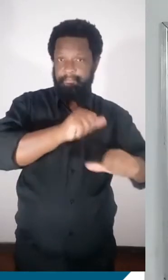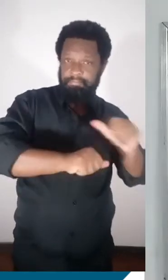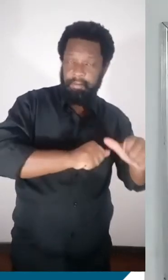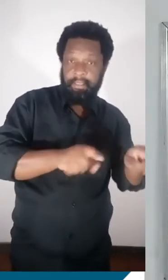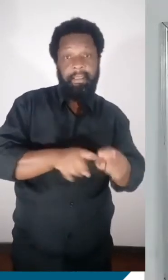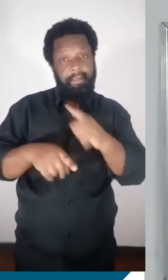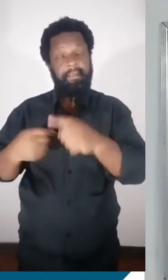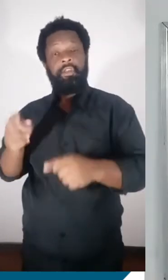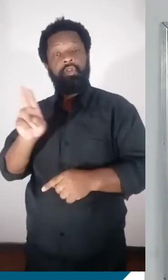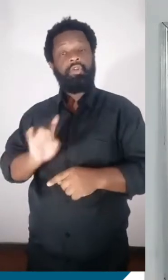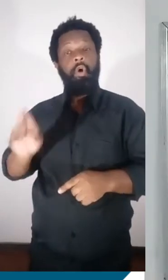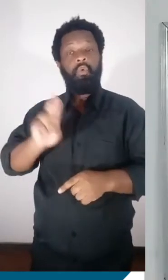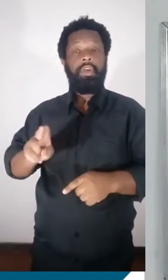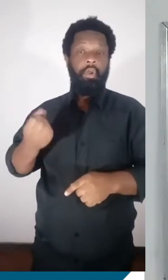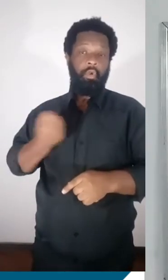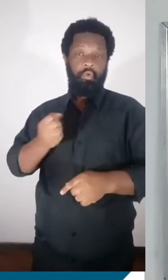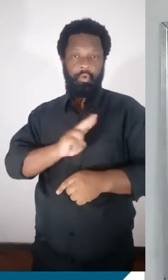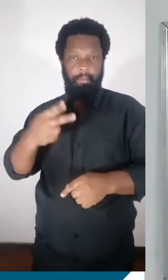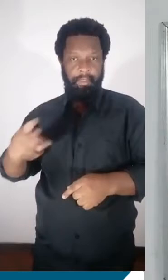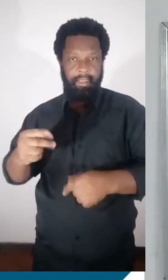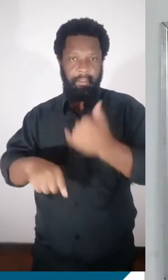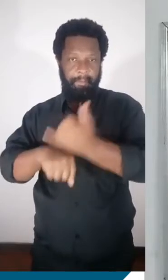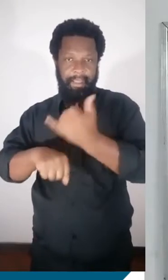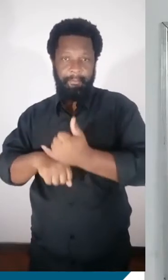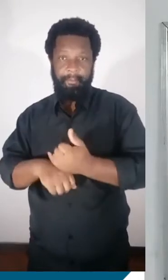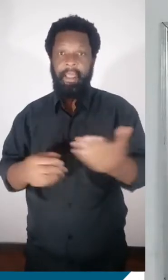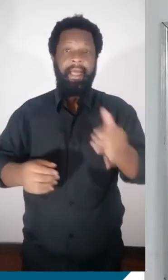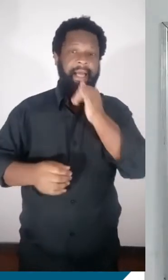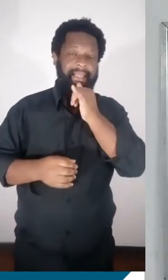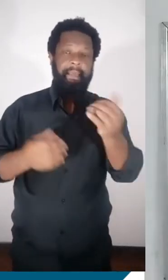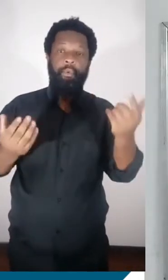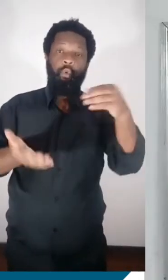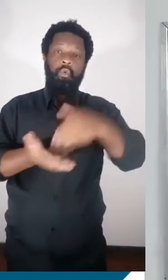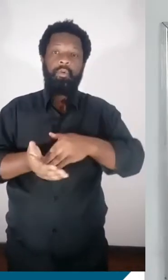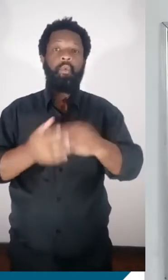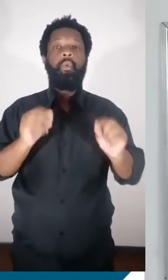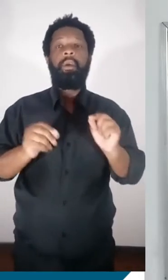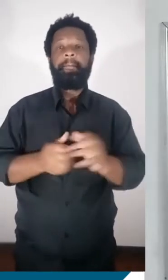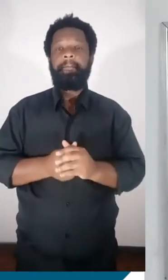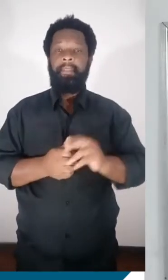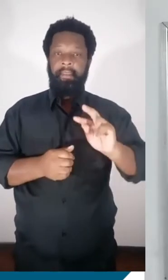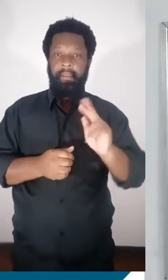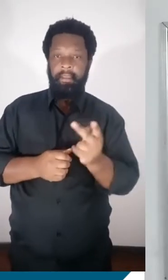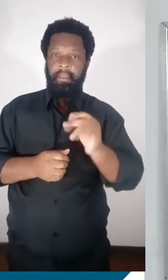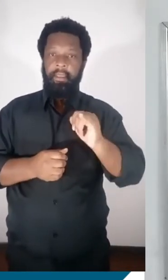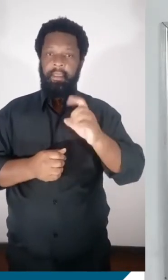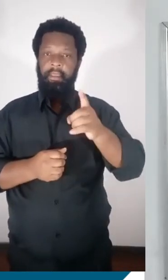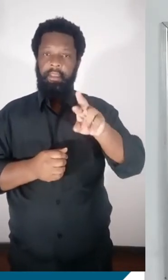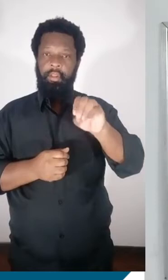mudança. E aqui eu simplesmente coloco o nome do metal. Bom, nesse último exemplo aqui, vamos lá. Hidróxido.